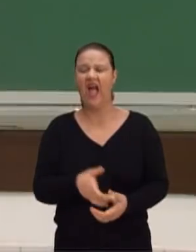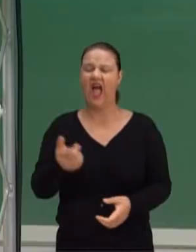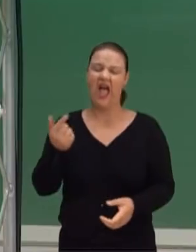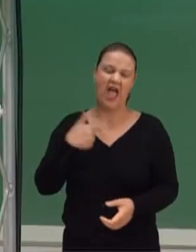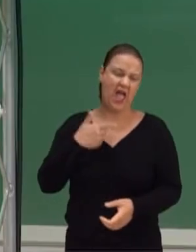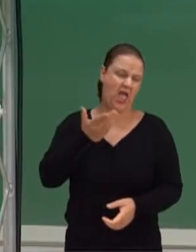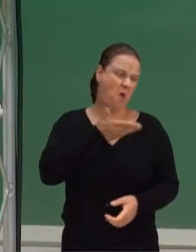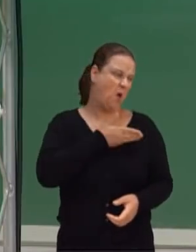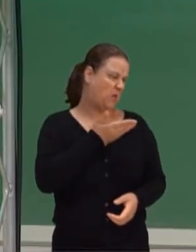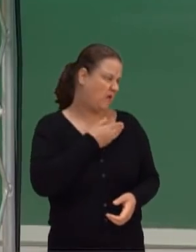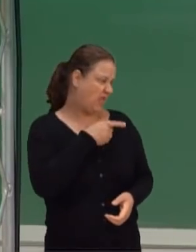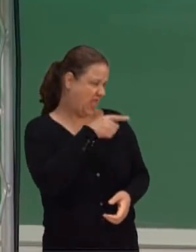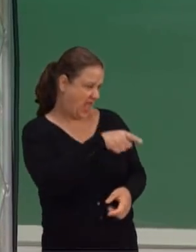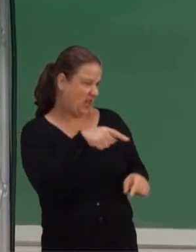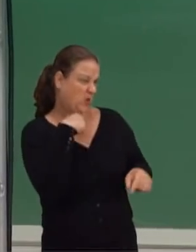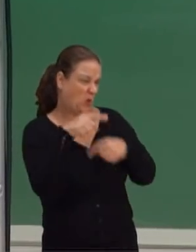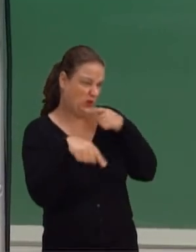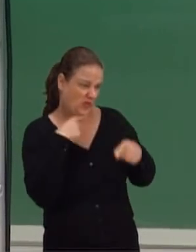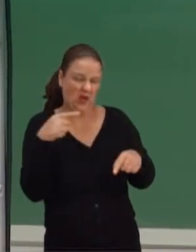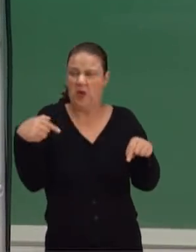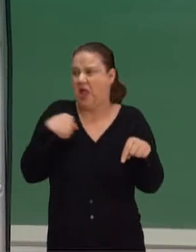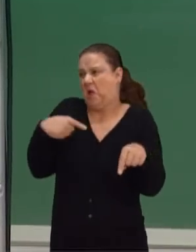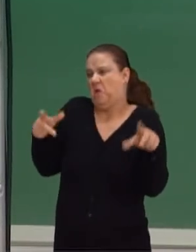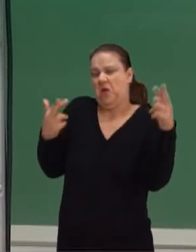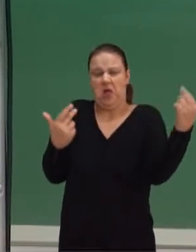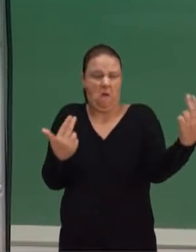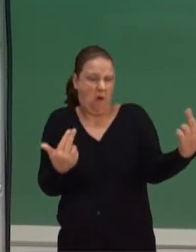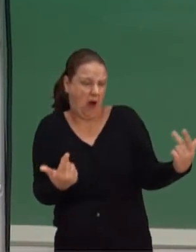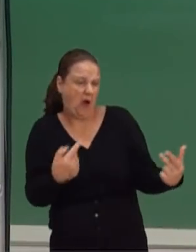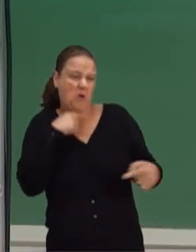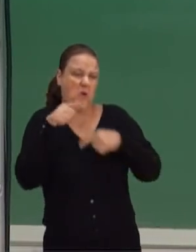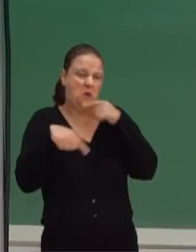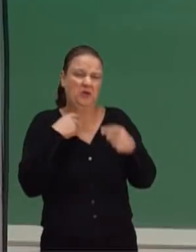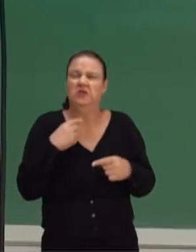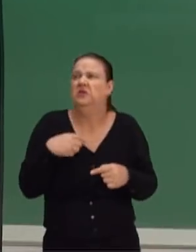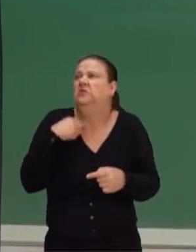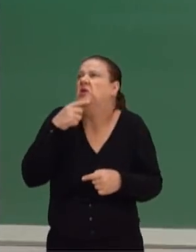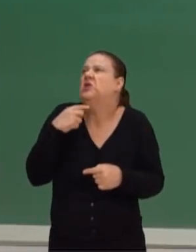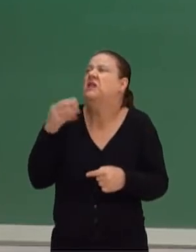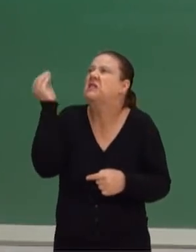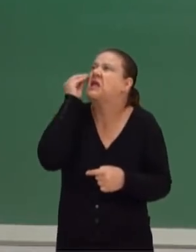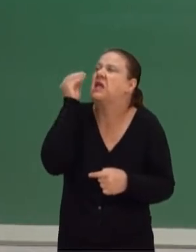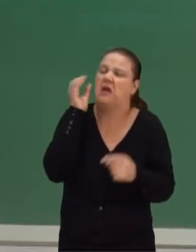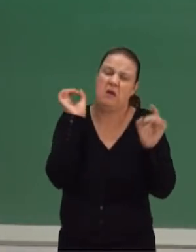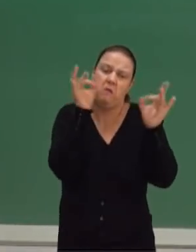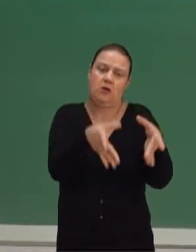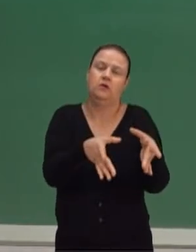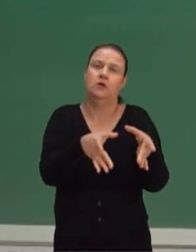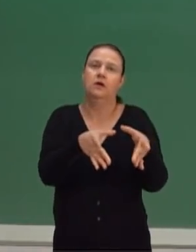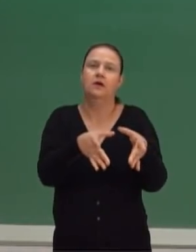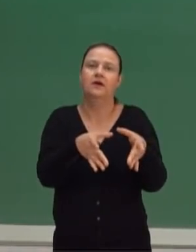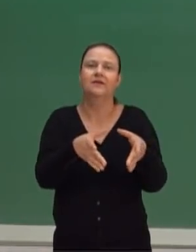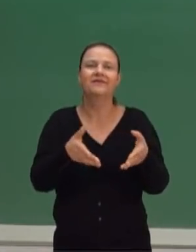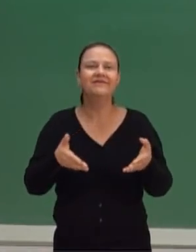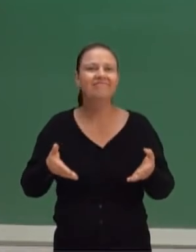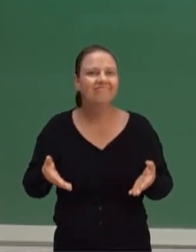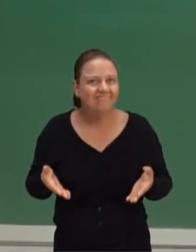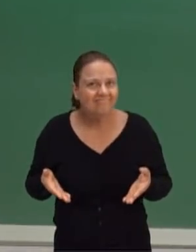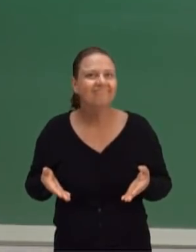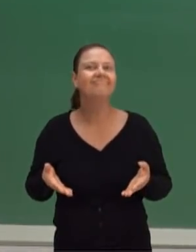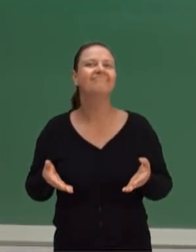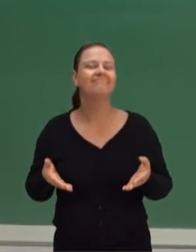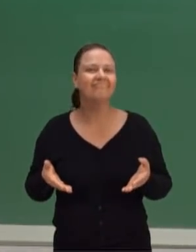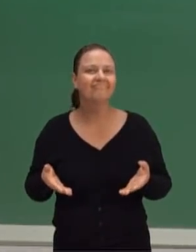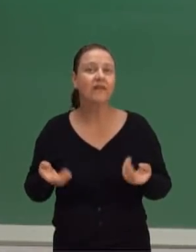Eu também não estou conseguindo, se ele não está conseguindo, eu também não vou conseguir, não adianta a gente tentar, vamos abandonar. Percebe? Tem